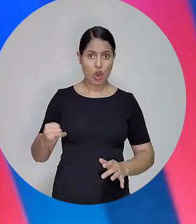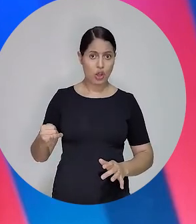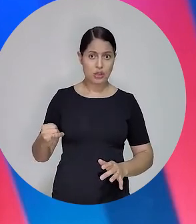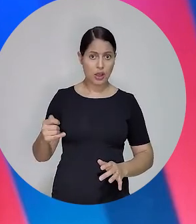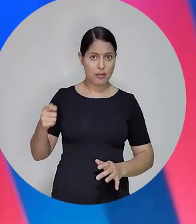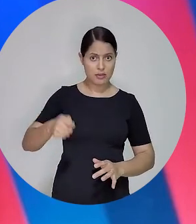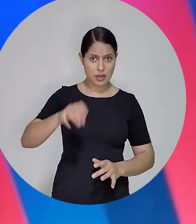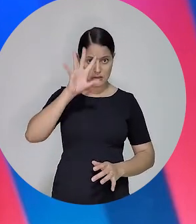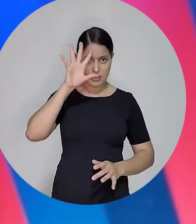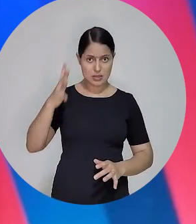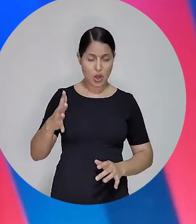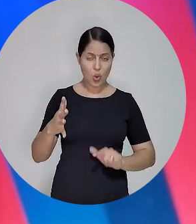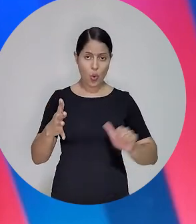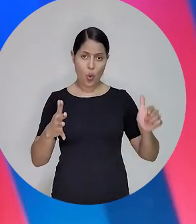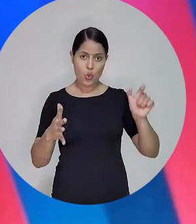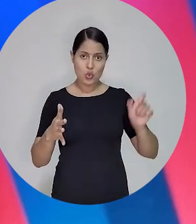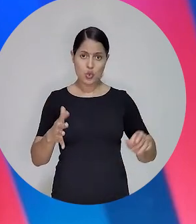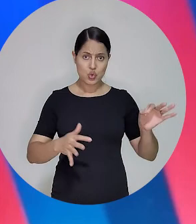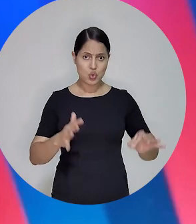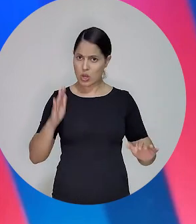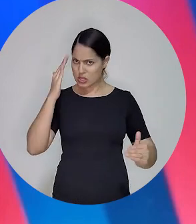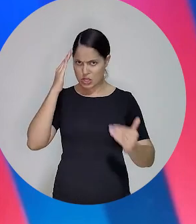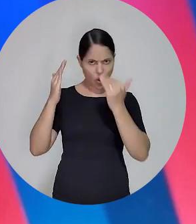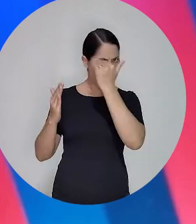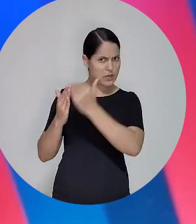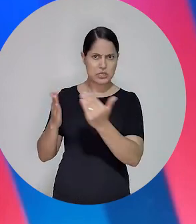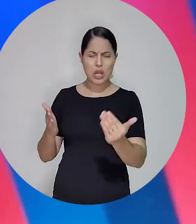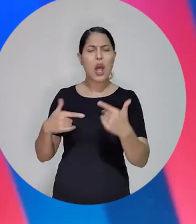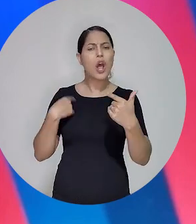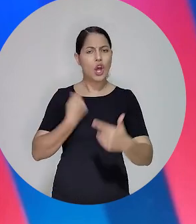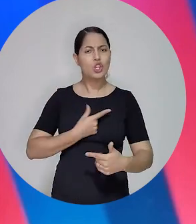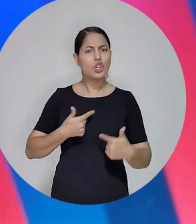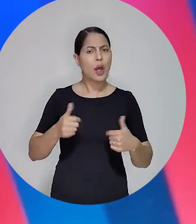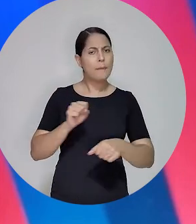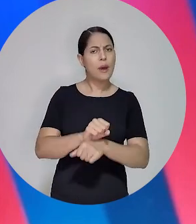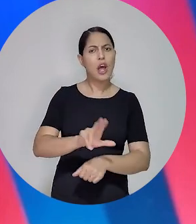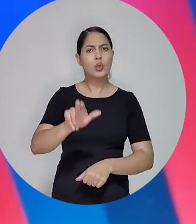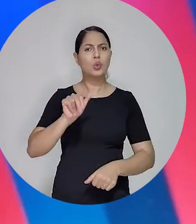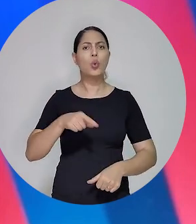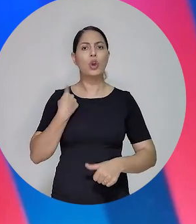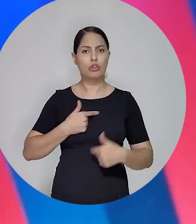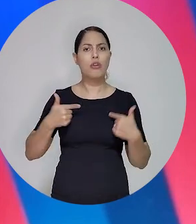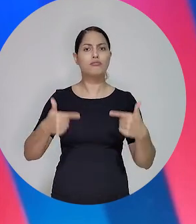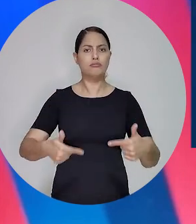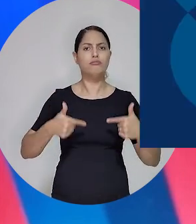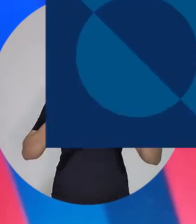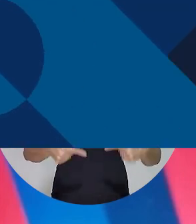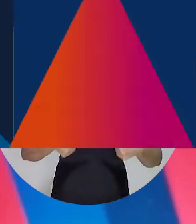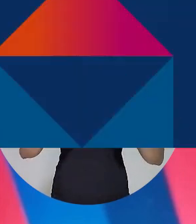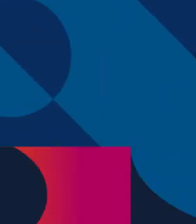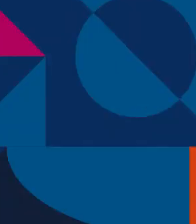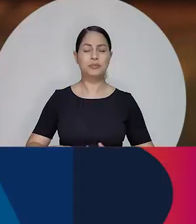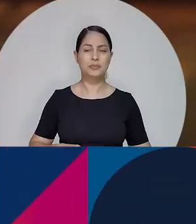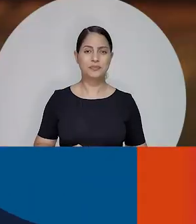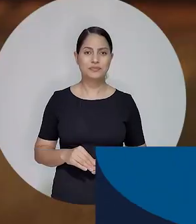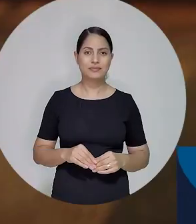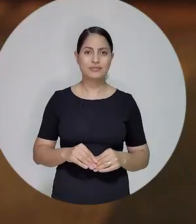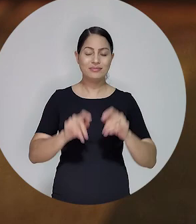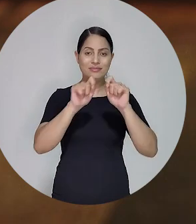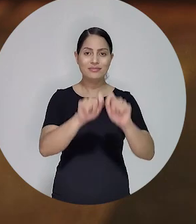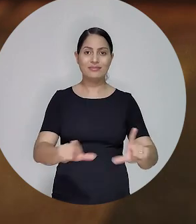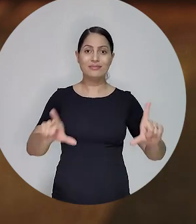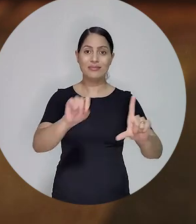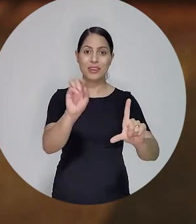consagrada pelo Superior Tribunal de Justiça. Não vamos parar, seguiremos vigilantes e reagindo a cada tentativa de descumprimento dessa decisão.